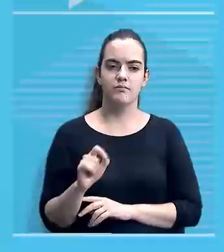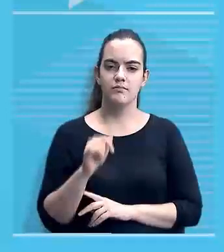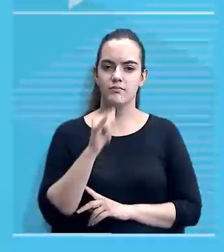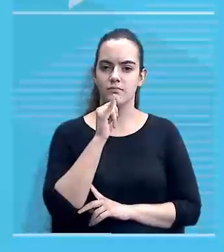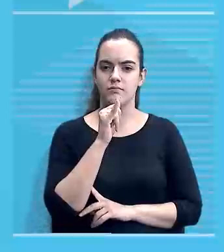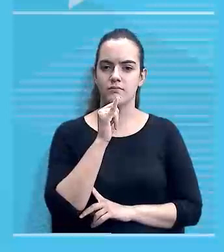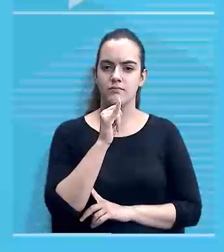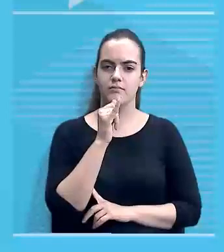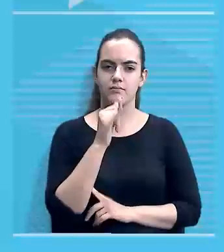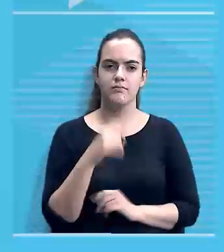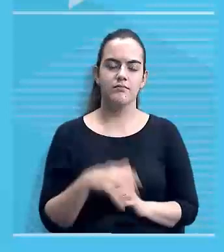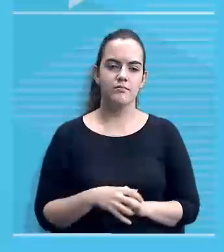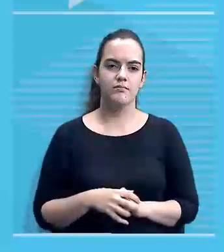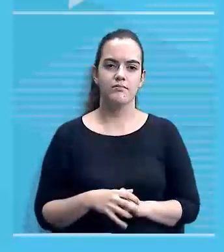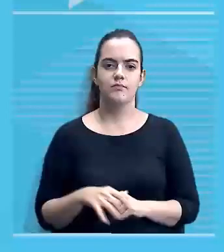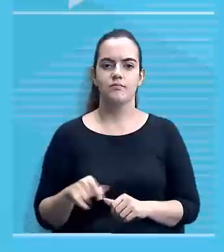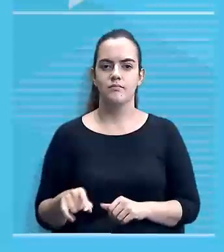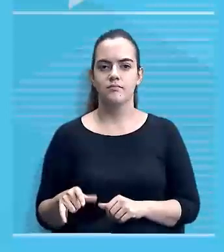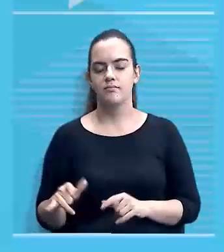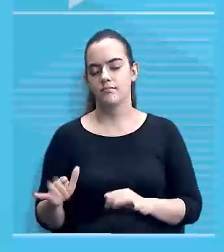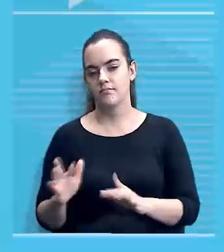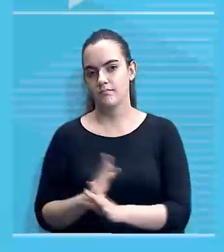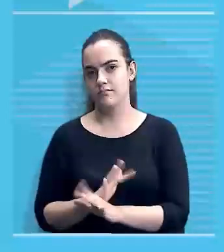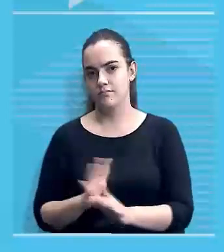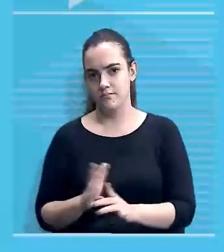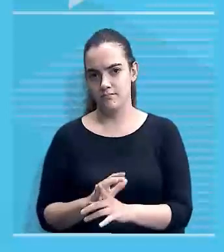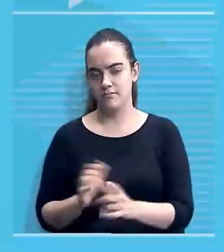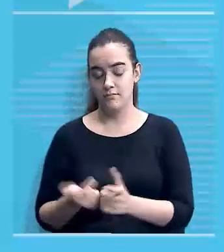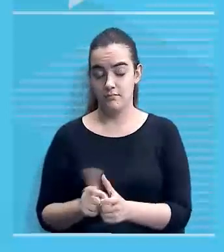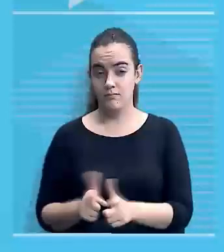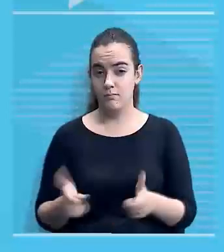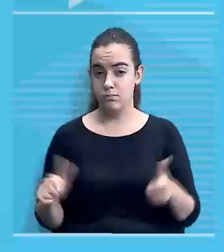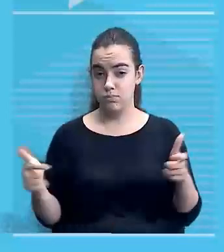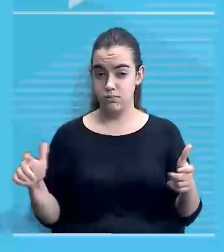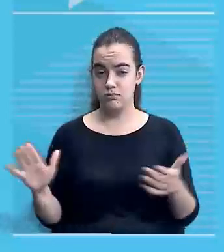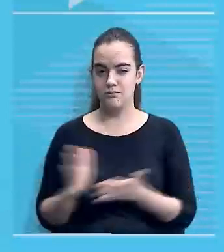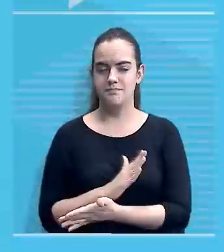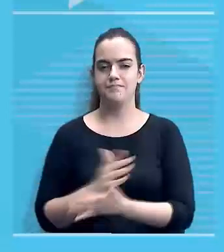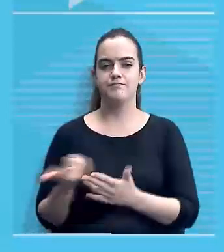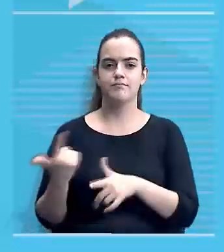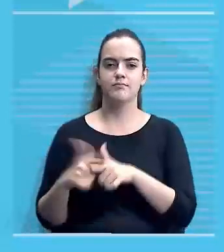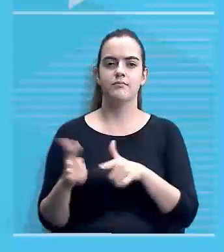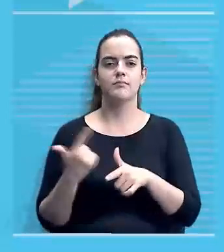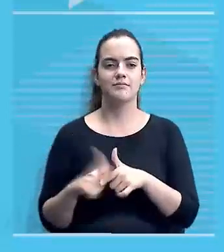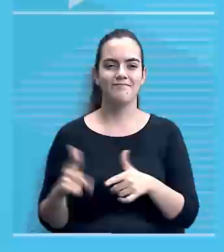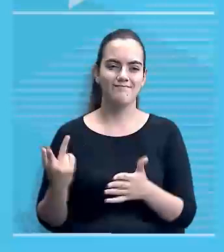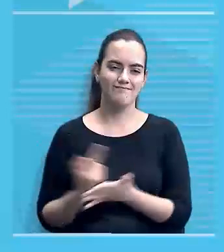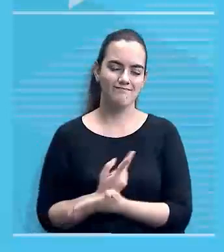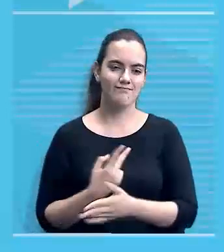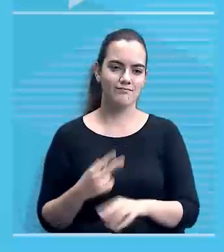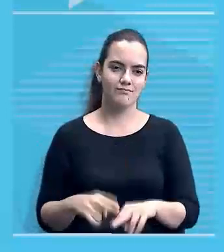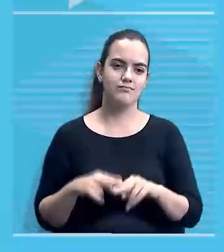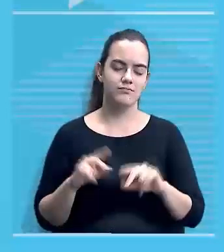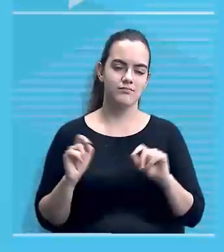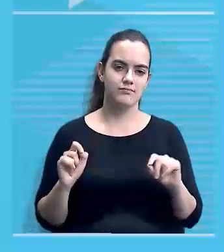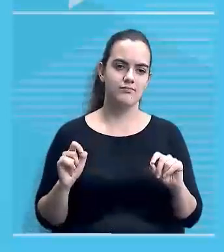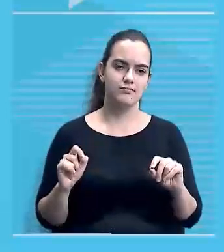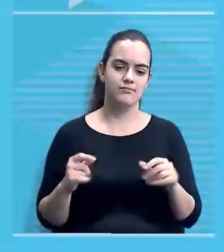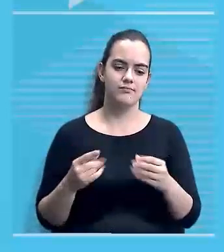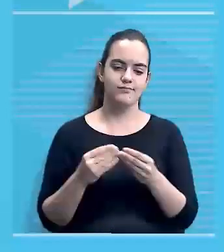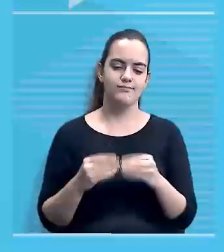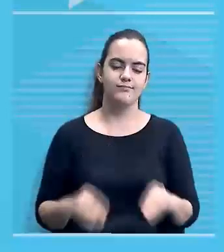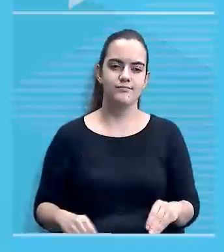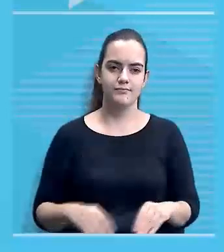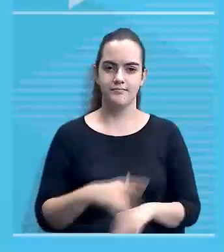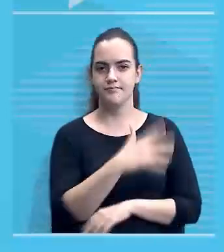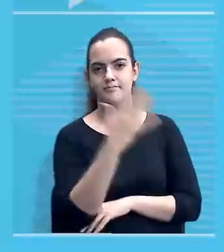cidades tem provocado problemas a população relacionados ao ambiente natural o